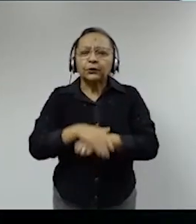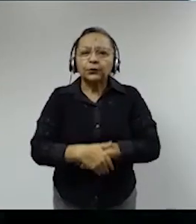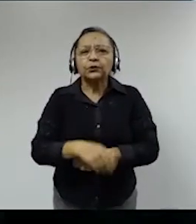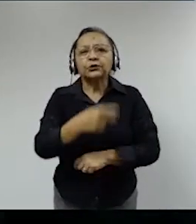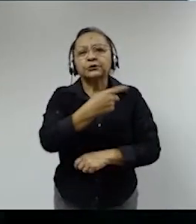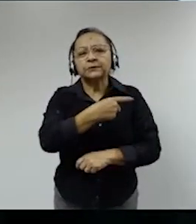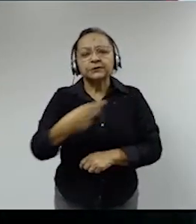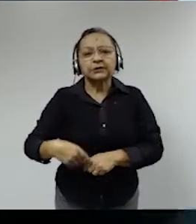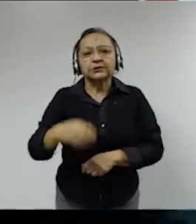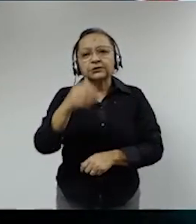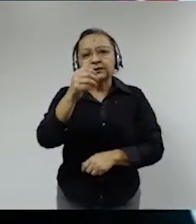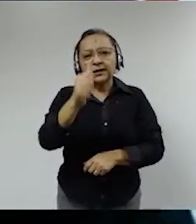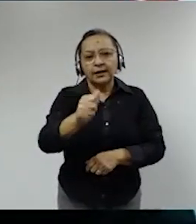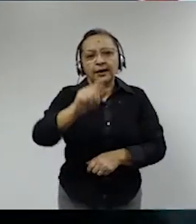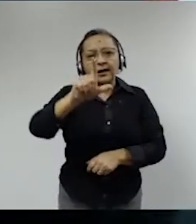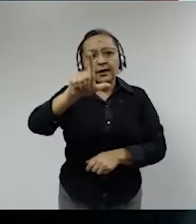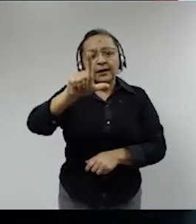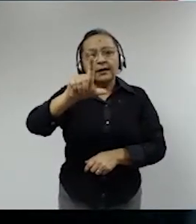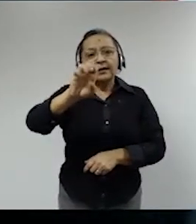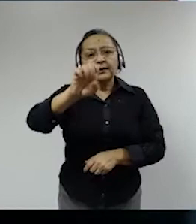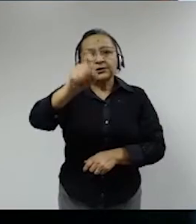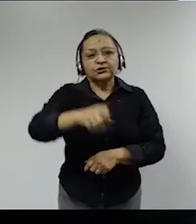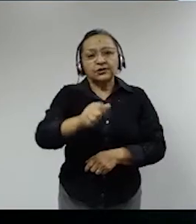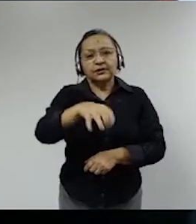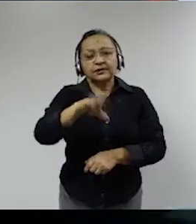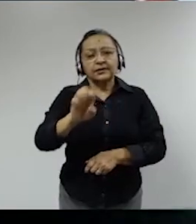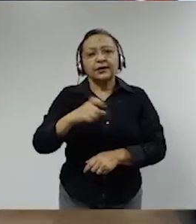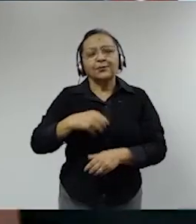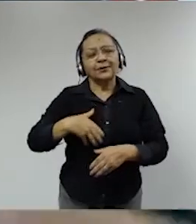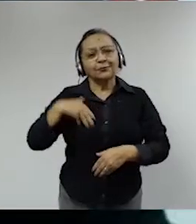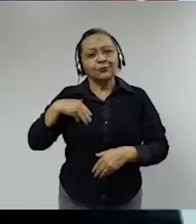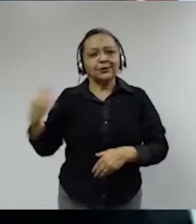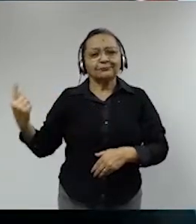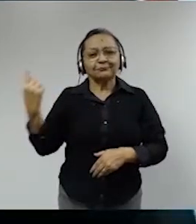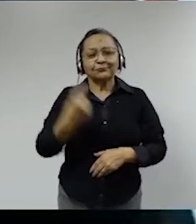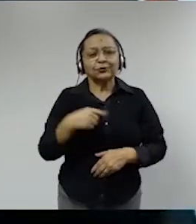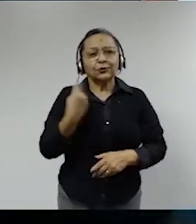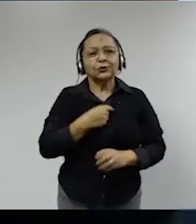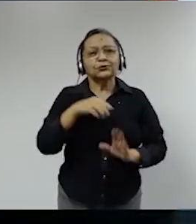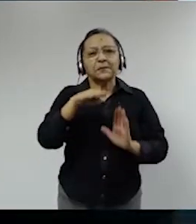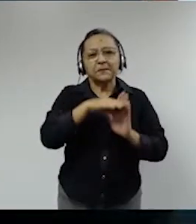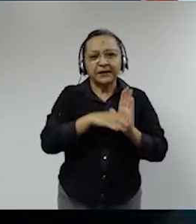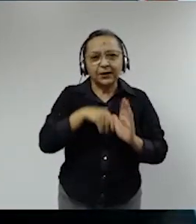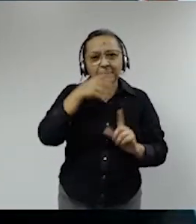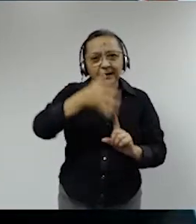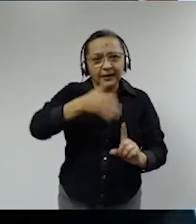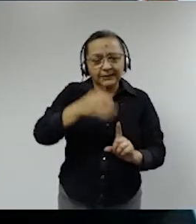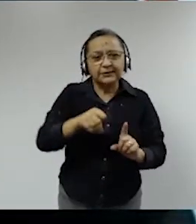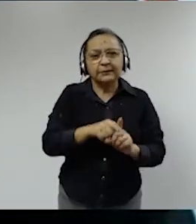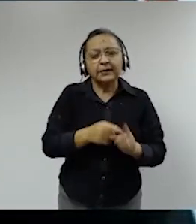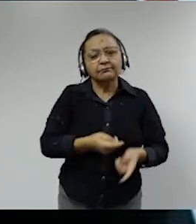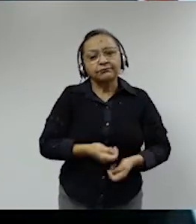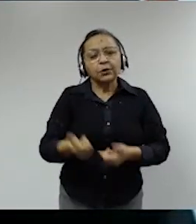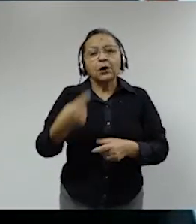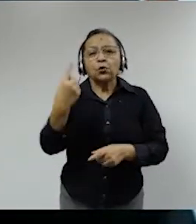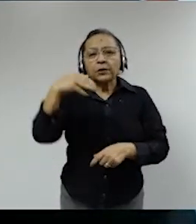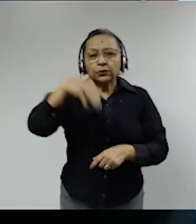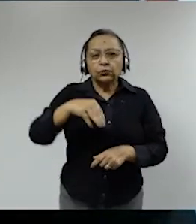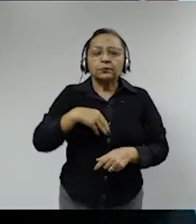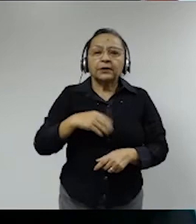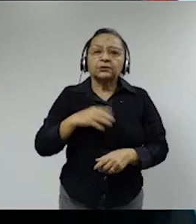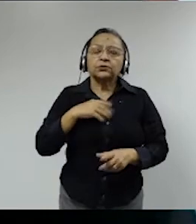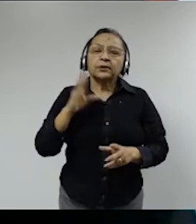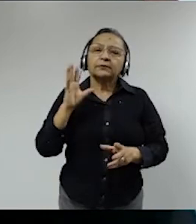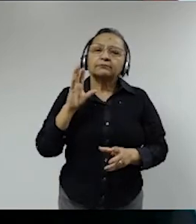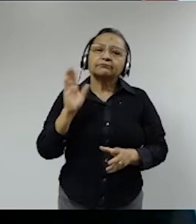presidente Alexandre Barreto. Uma honra recebê-lo aqui no nosso painel. Passo a palavra também, pelo tempo de 1 minuto, para as considerações finais,